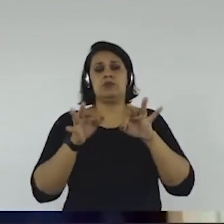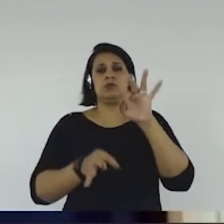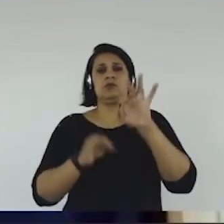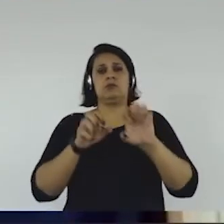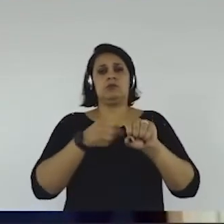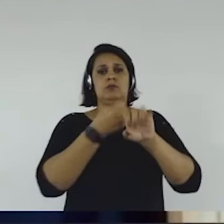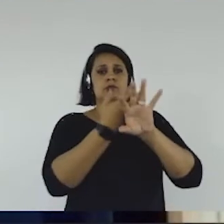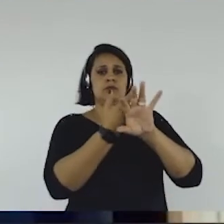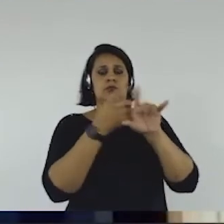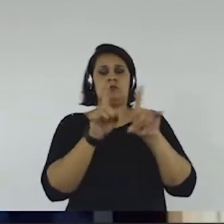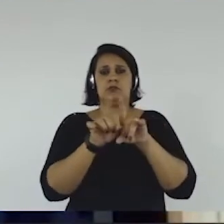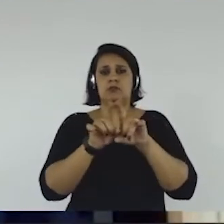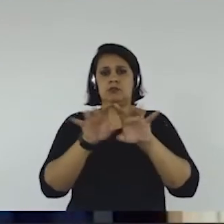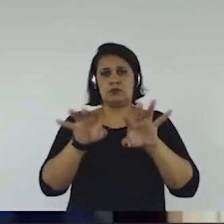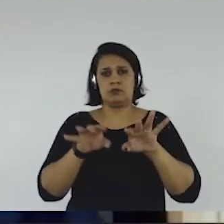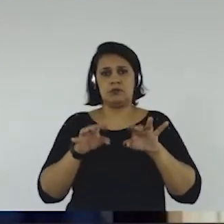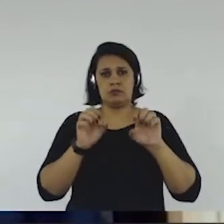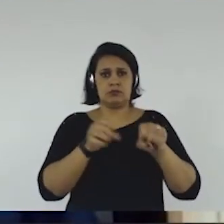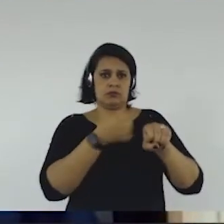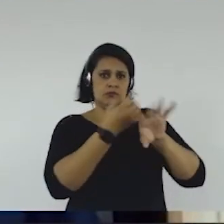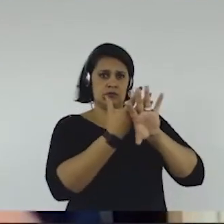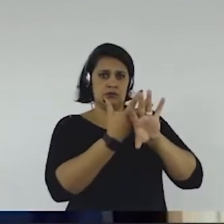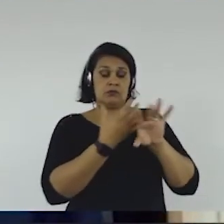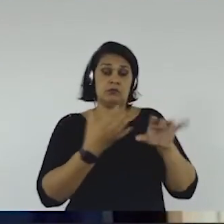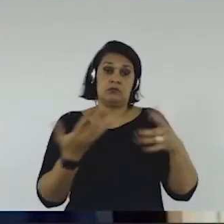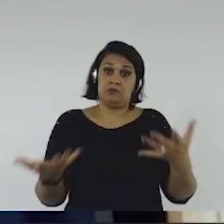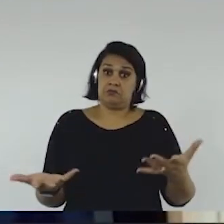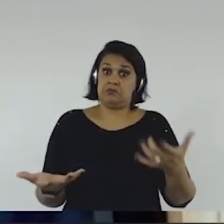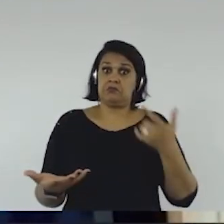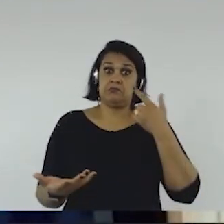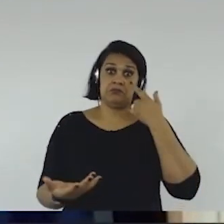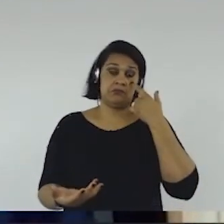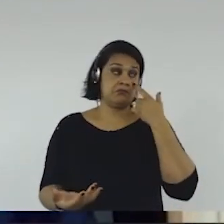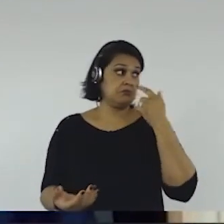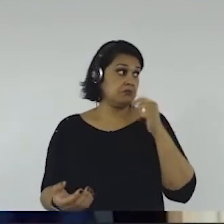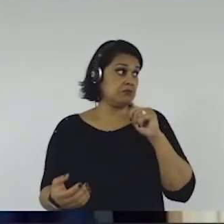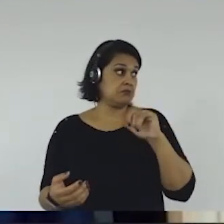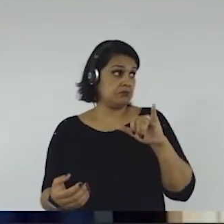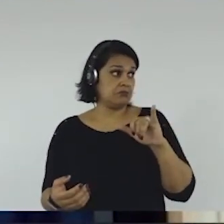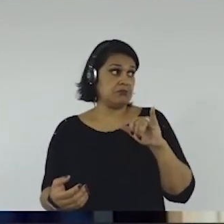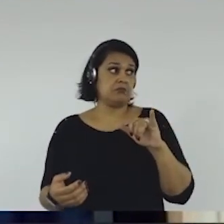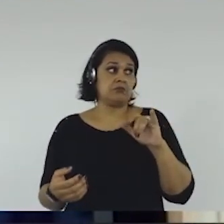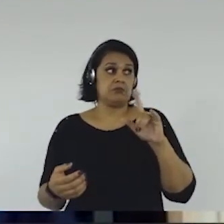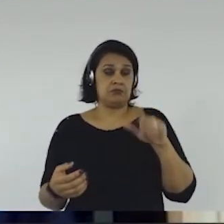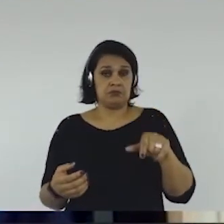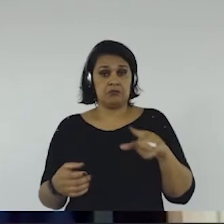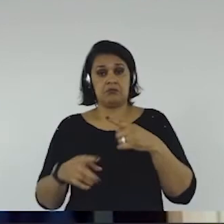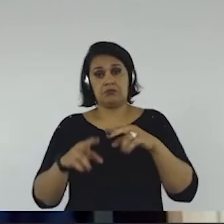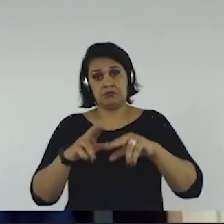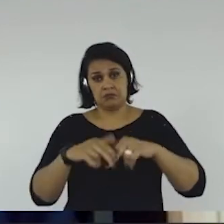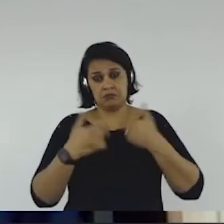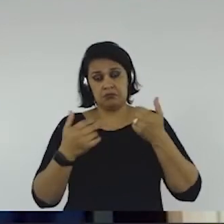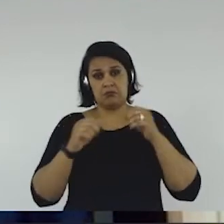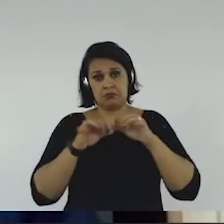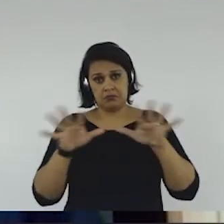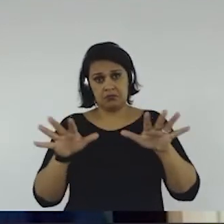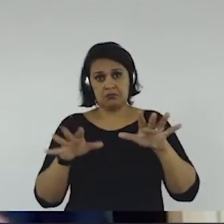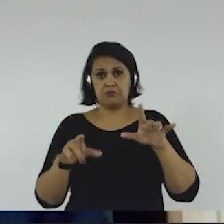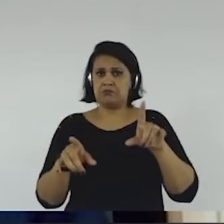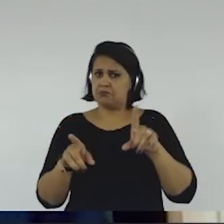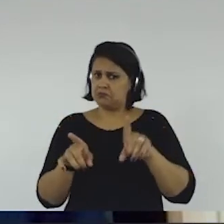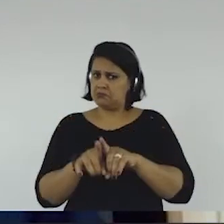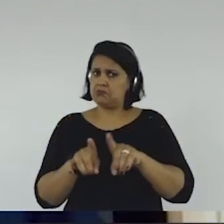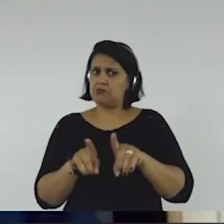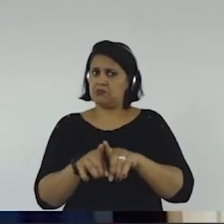videoconferência, audiências por videoconferência, a pretexto de se fazerem em razão da pandemia, elas também